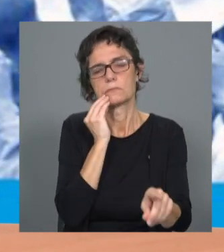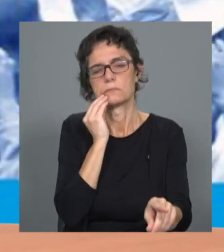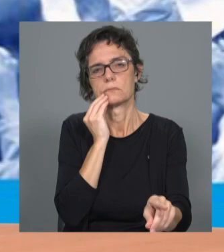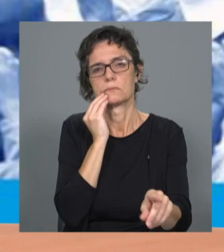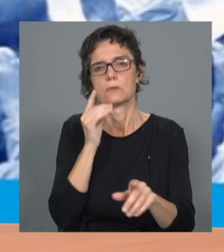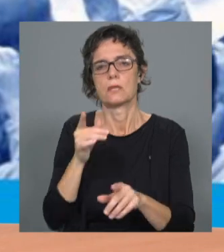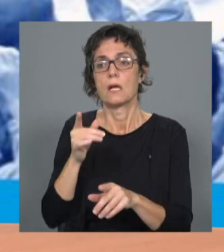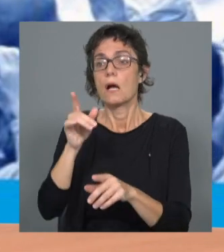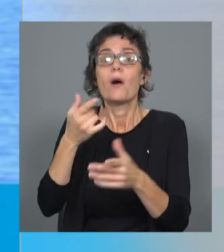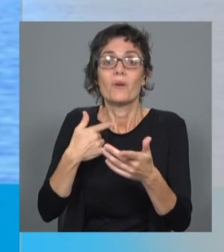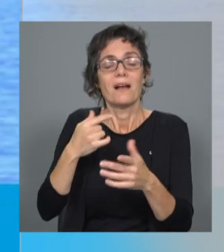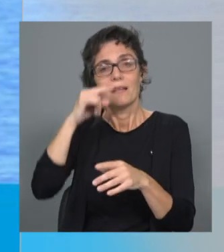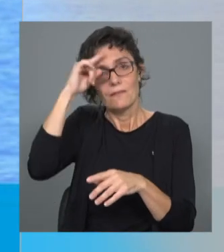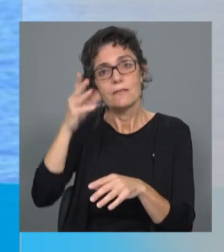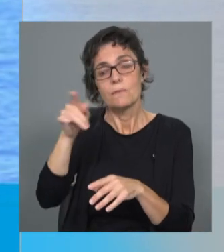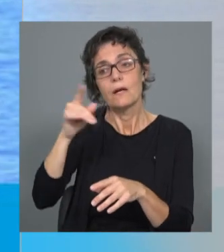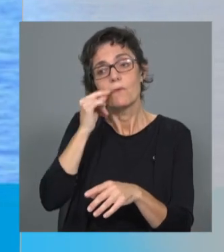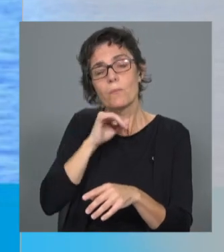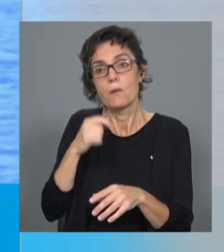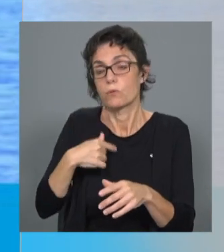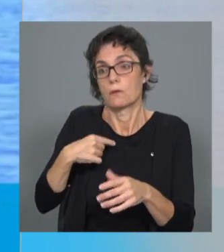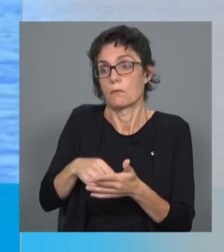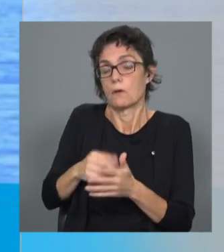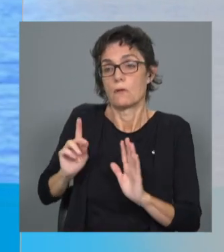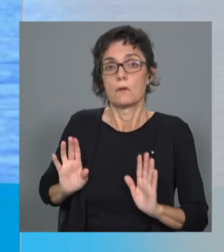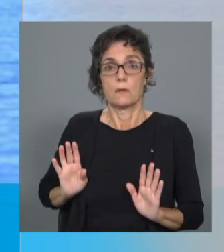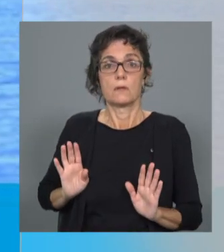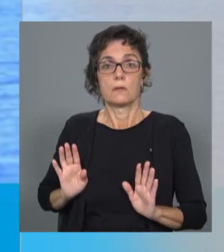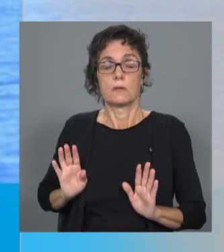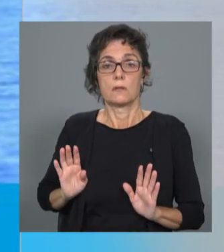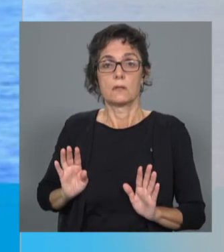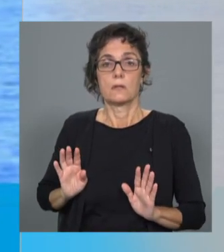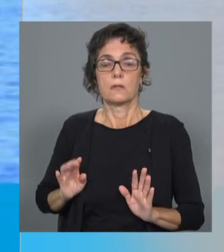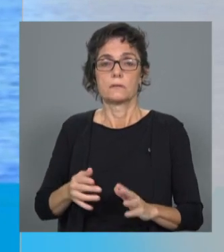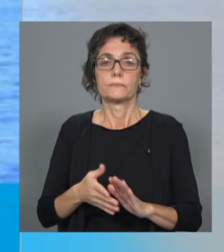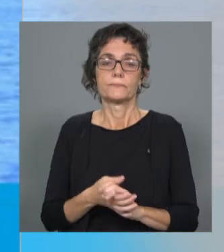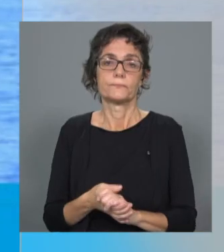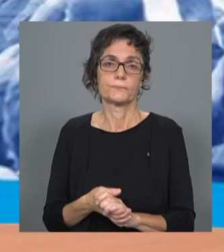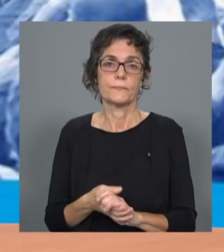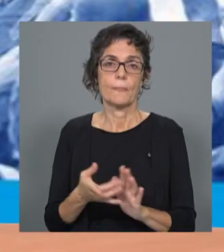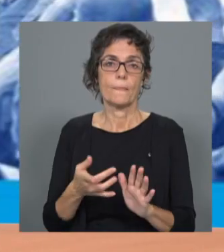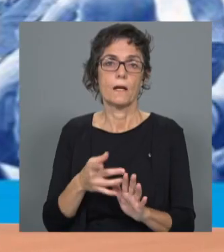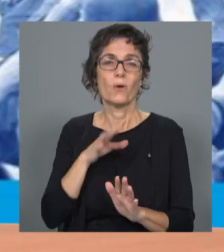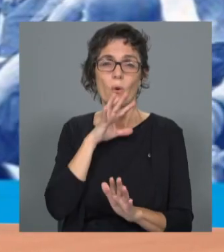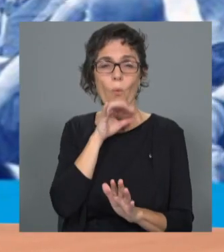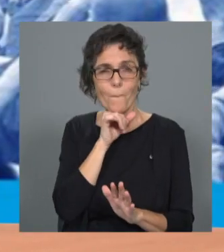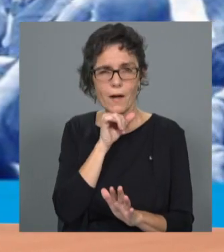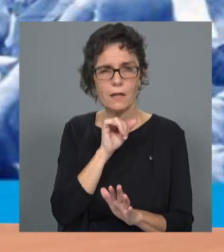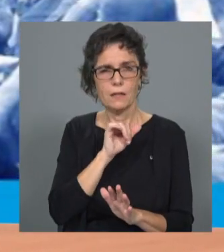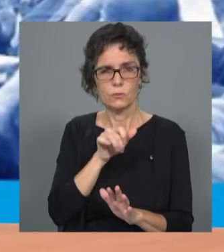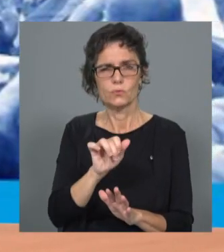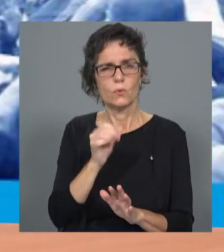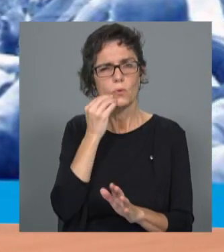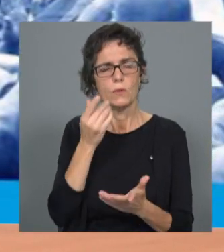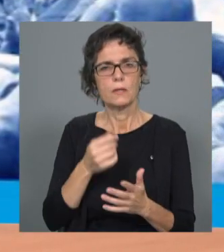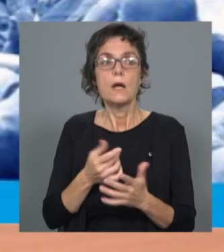E inesperado também, não é? Sim. Sim. E com a mãe já foi possível? Com a minha mãe eu já tinha feito o